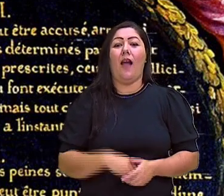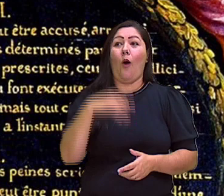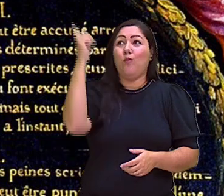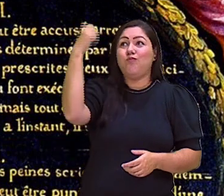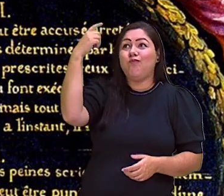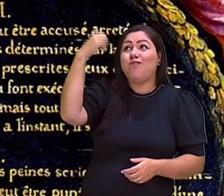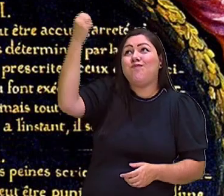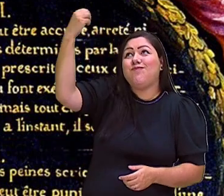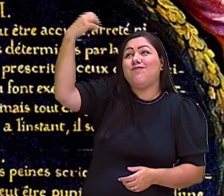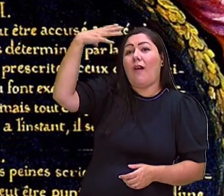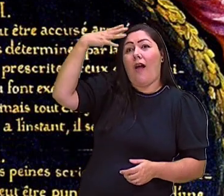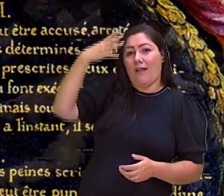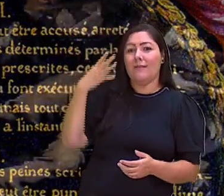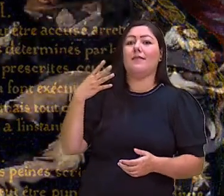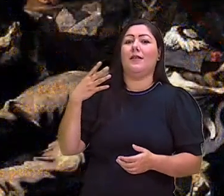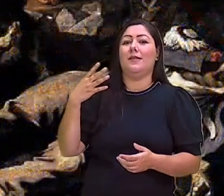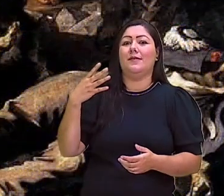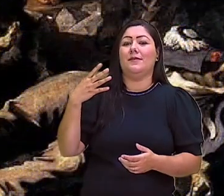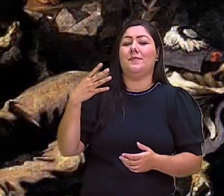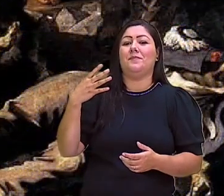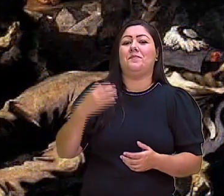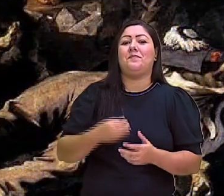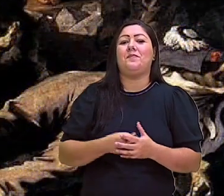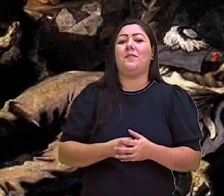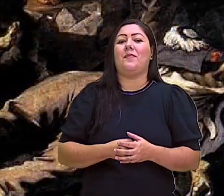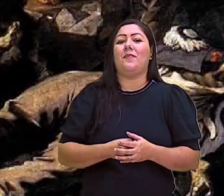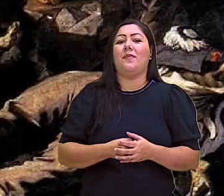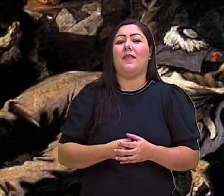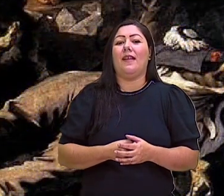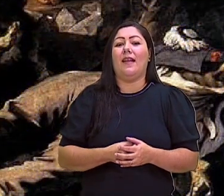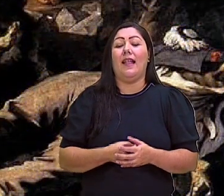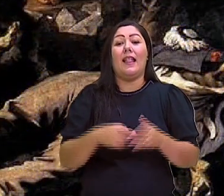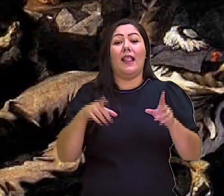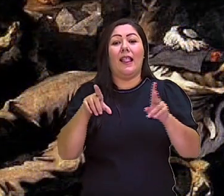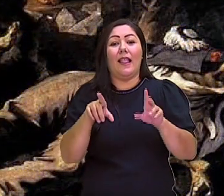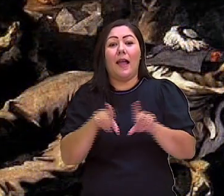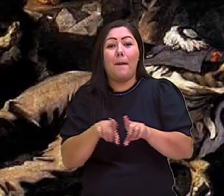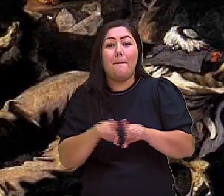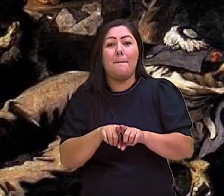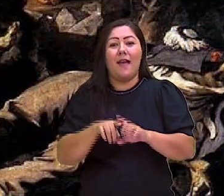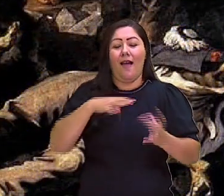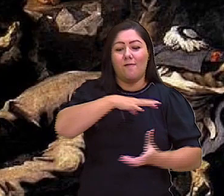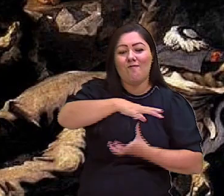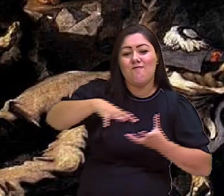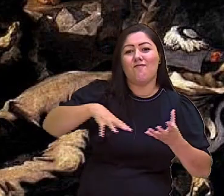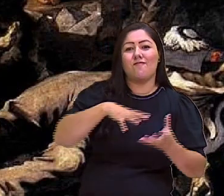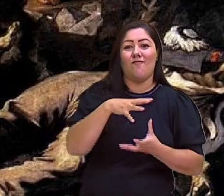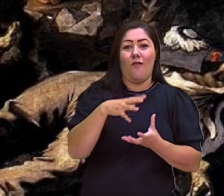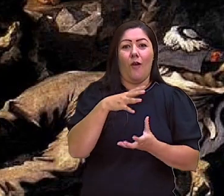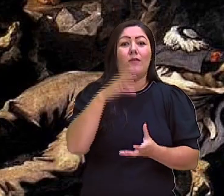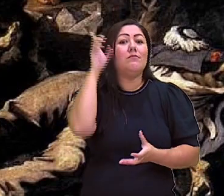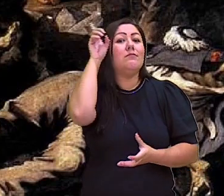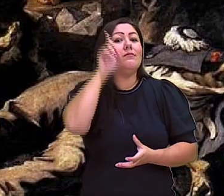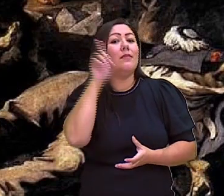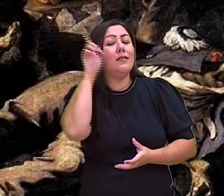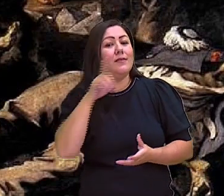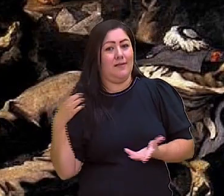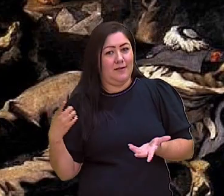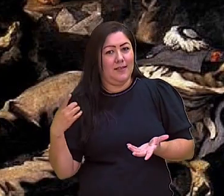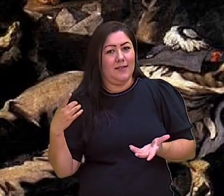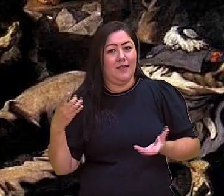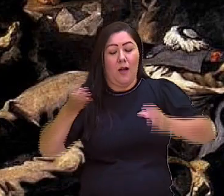Inspirada nos pensamentos dos iluministas, bem como na Revolução Americana, a Assembleia